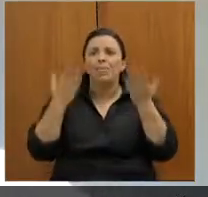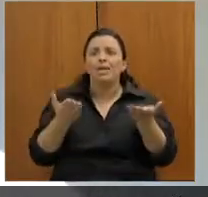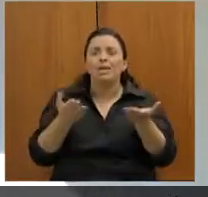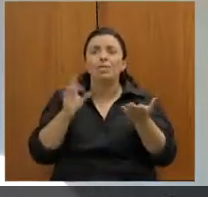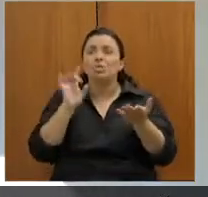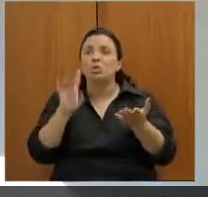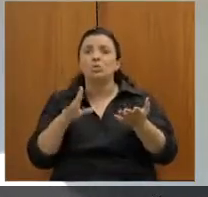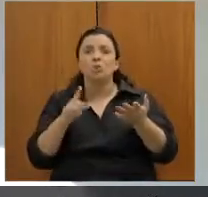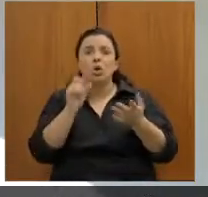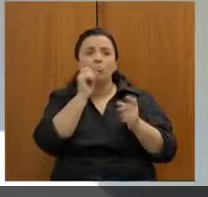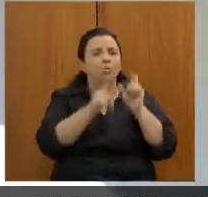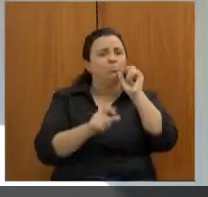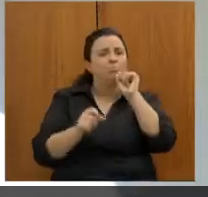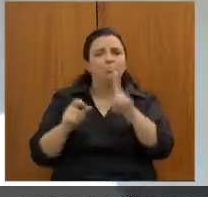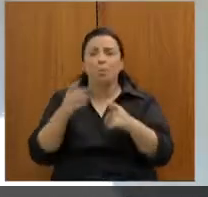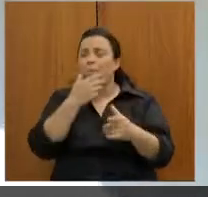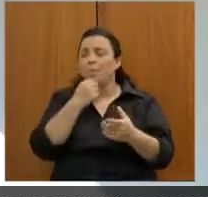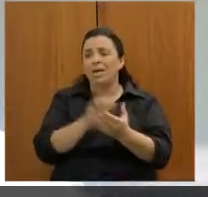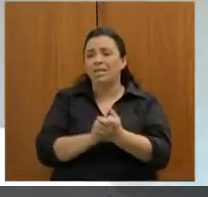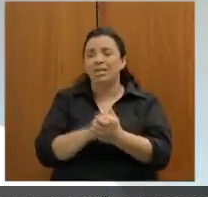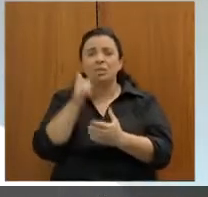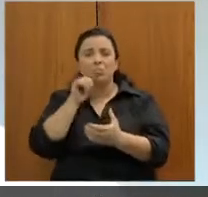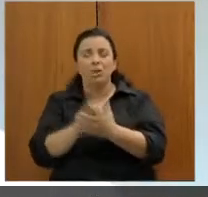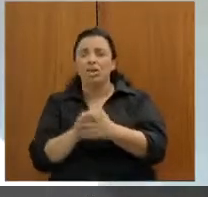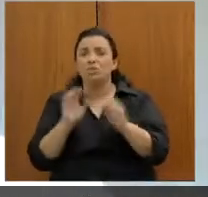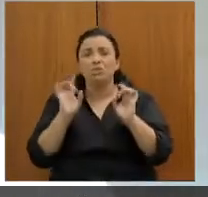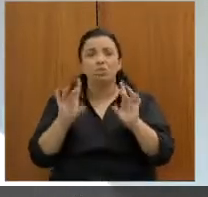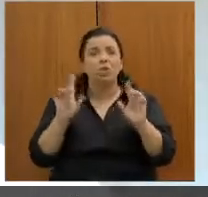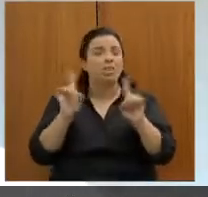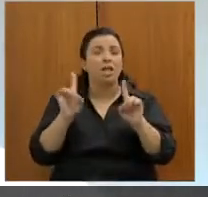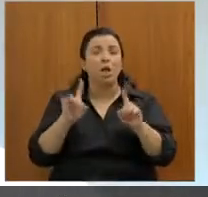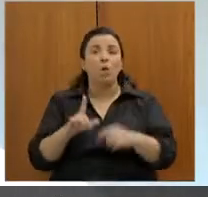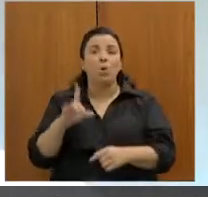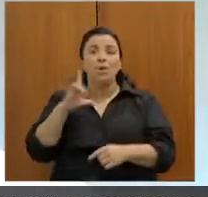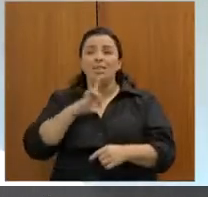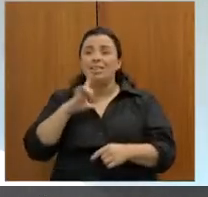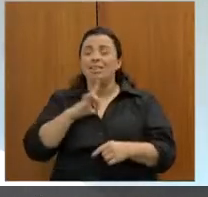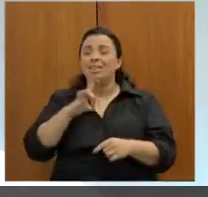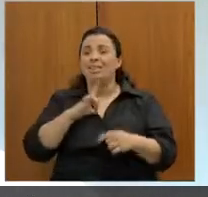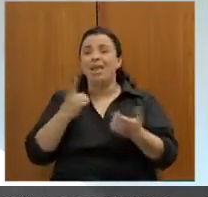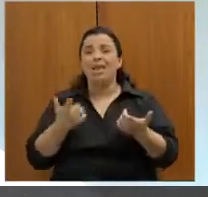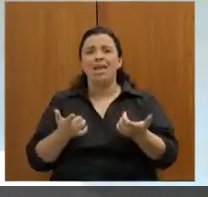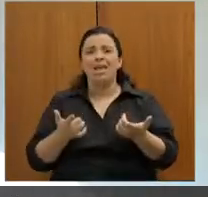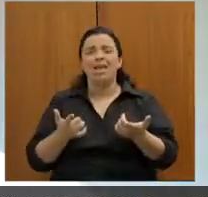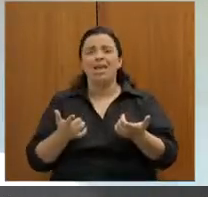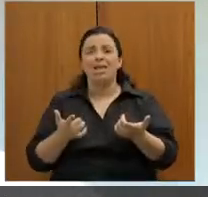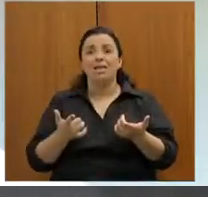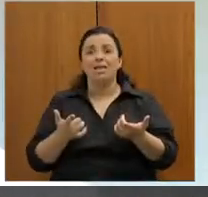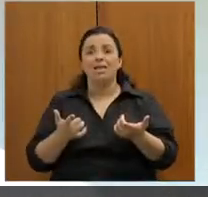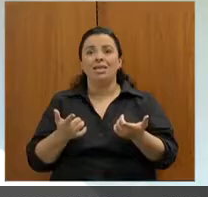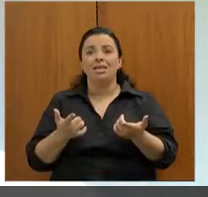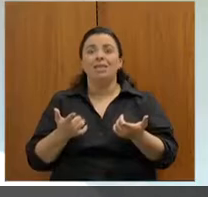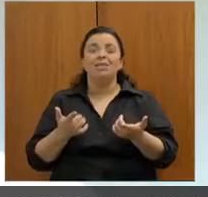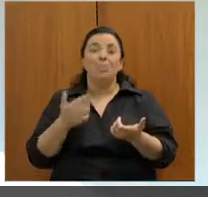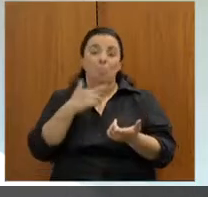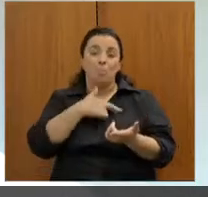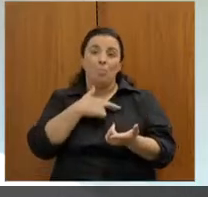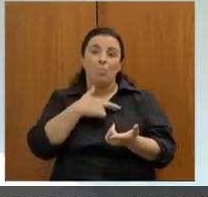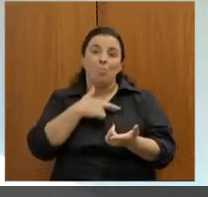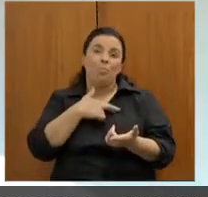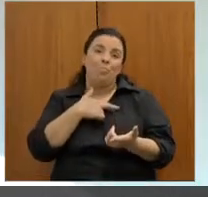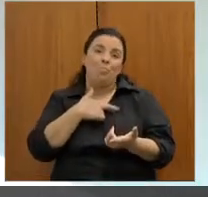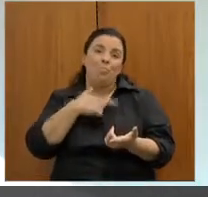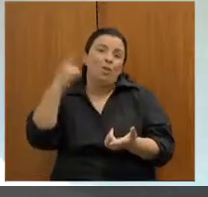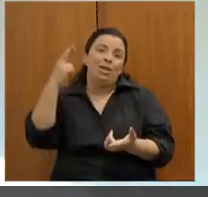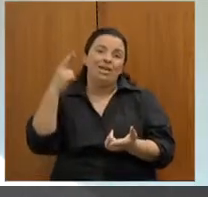entre marido e mulher existe instrumento político que passa pelo espaço religioso e da manutenção aí